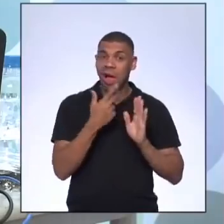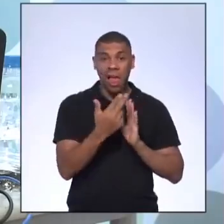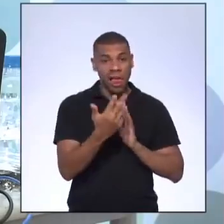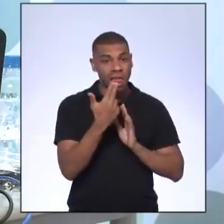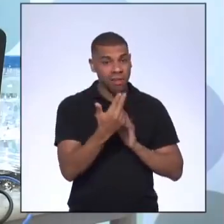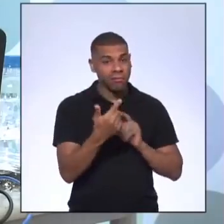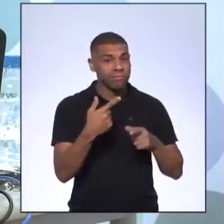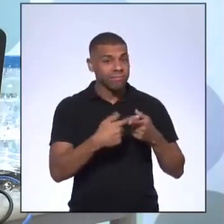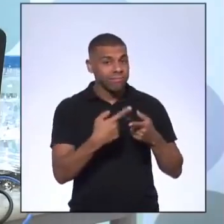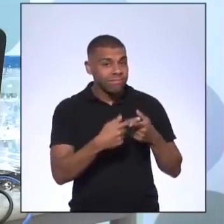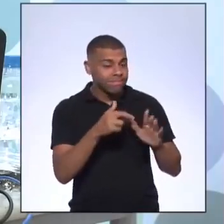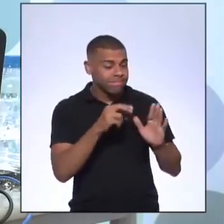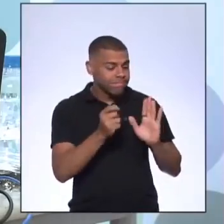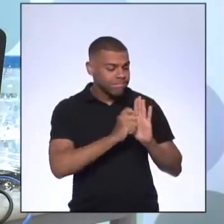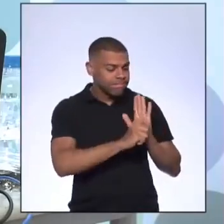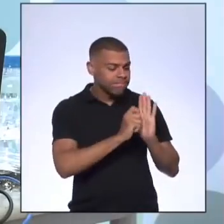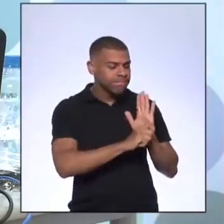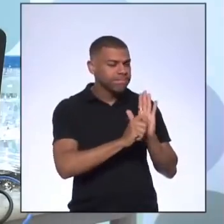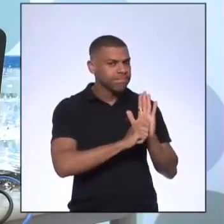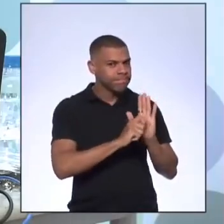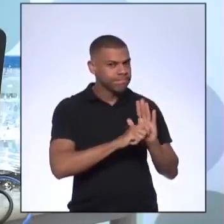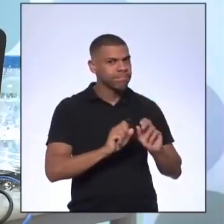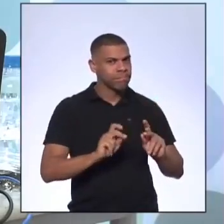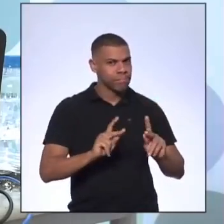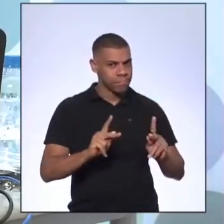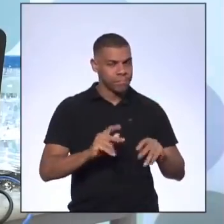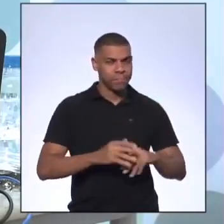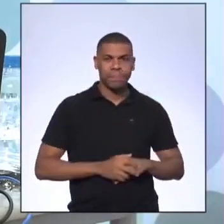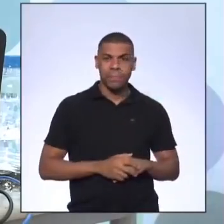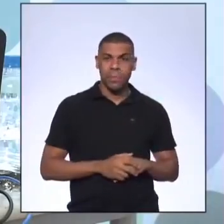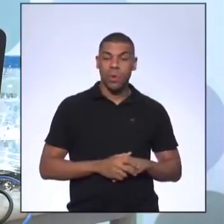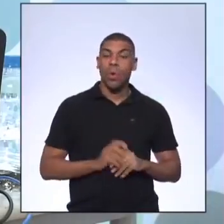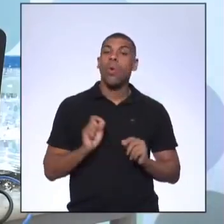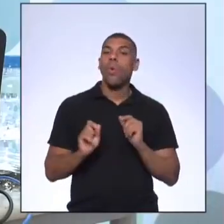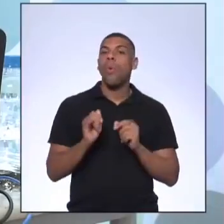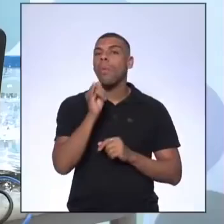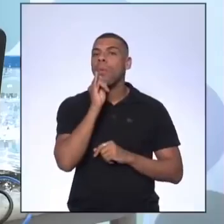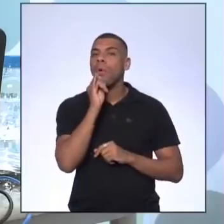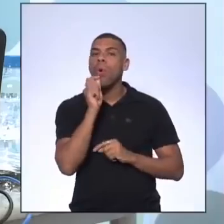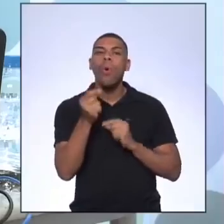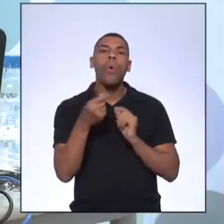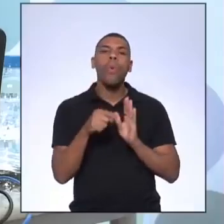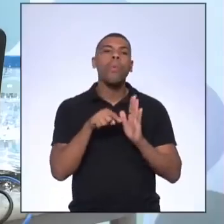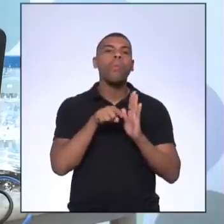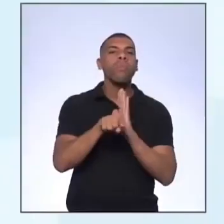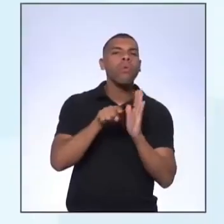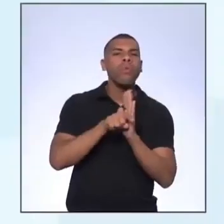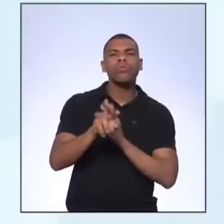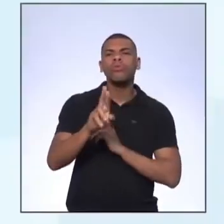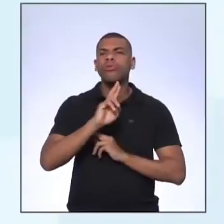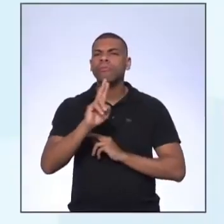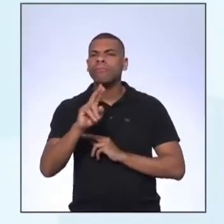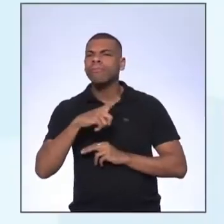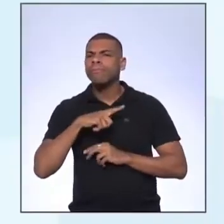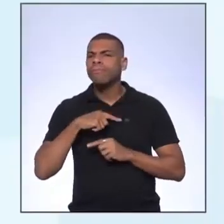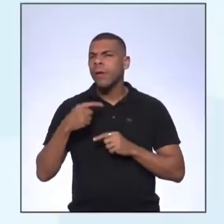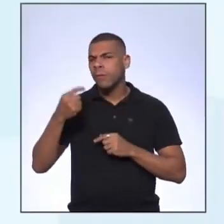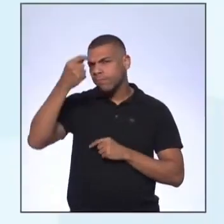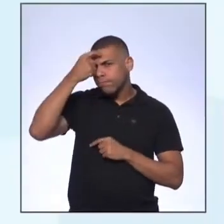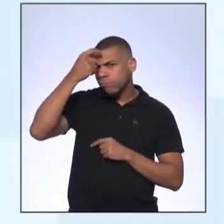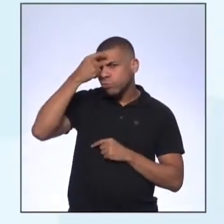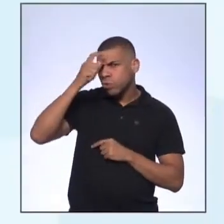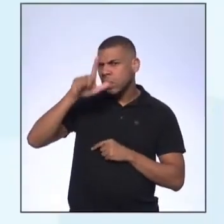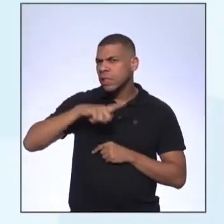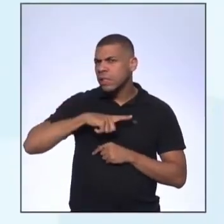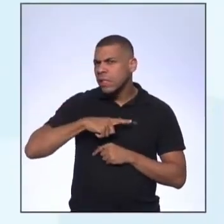tão clara para que o outro entenda o que você pensa, tá? Então, a questão a ser defendida possui relevância social. Então, o